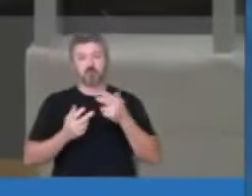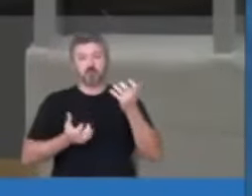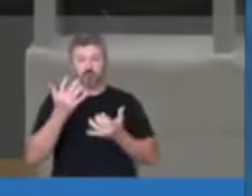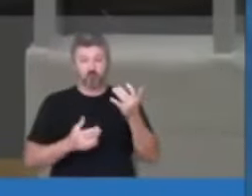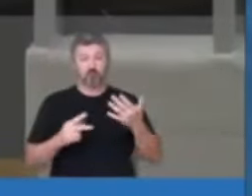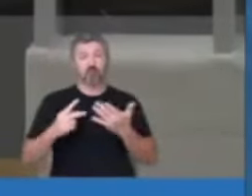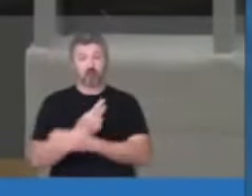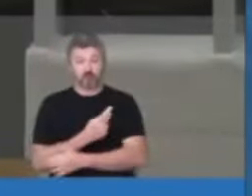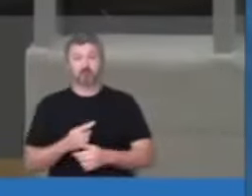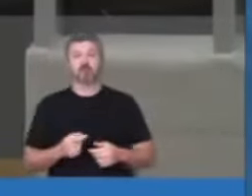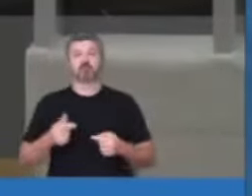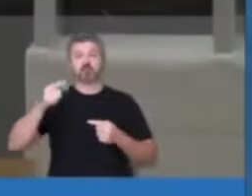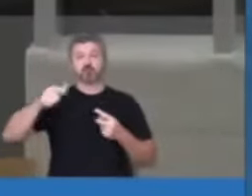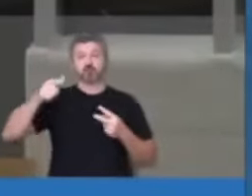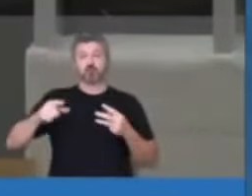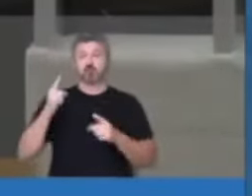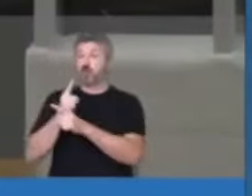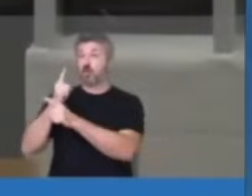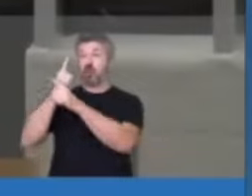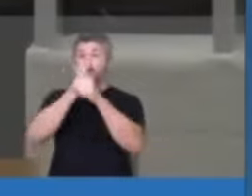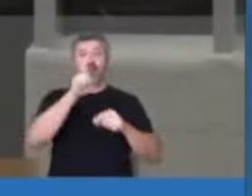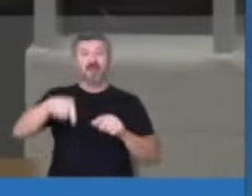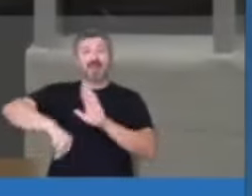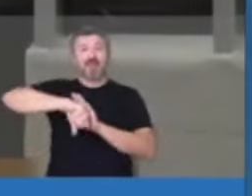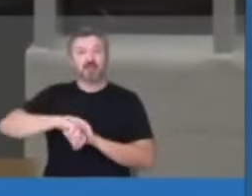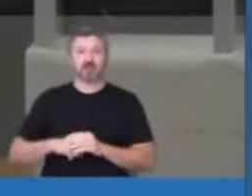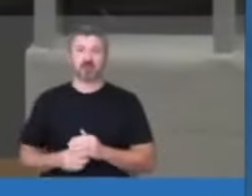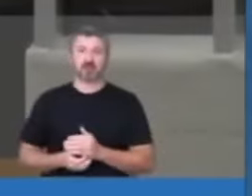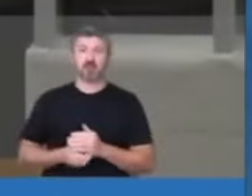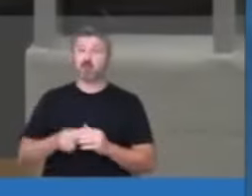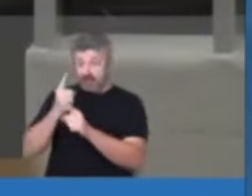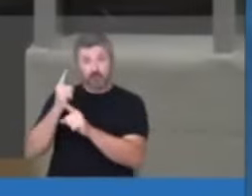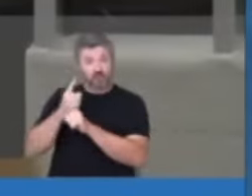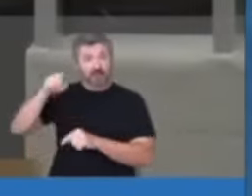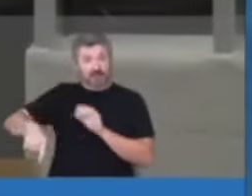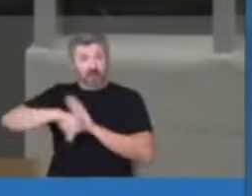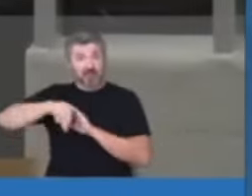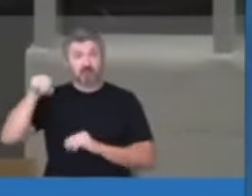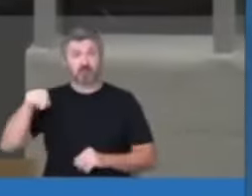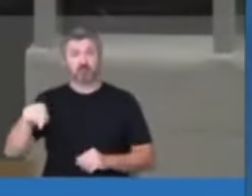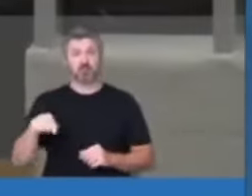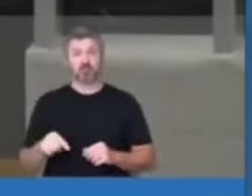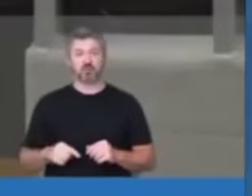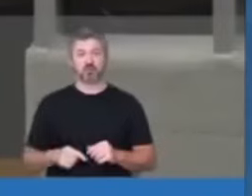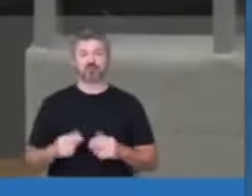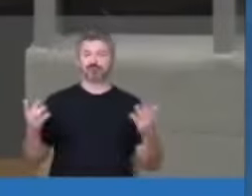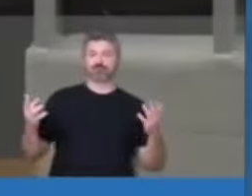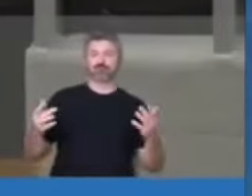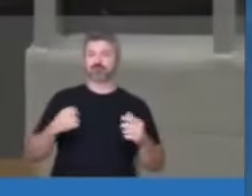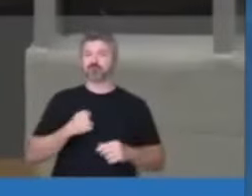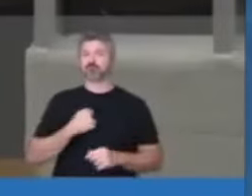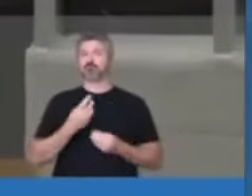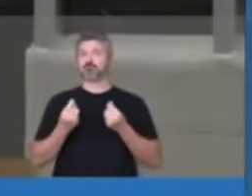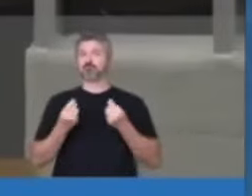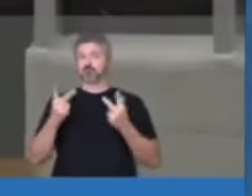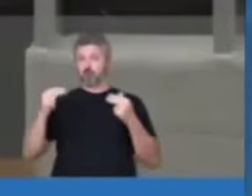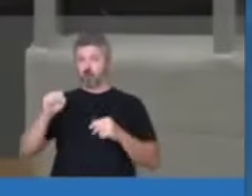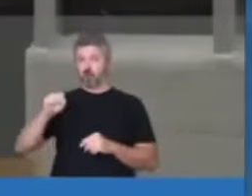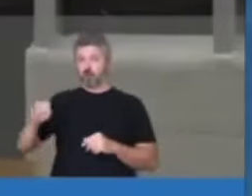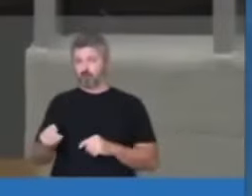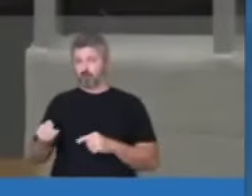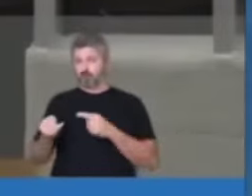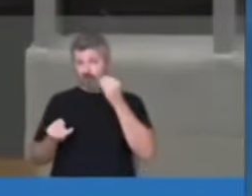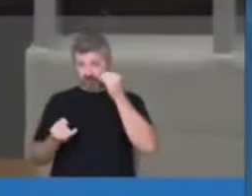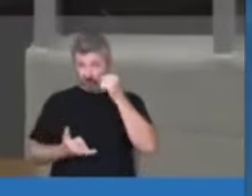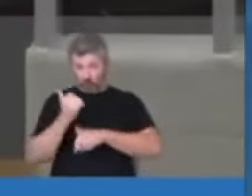que estão sendo identificados como criminosos criminosos isso mexer a 8 de janeiro que também foi uma tentativa de